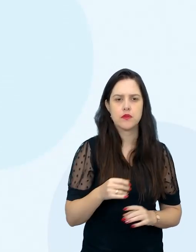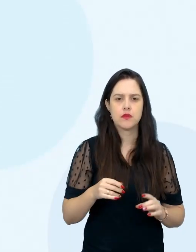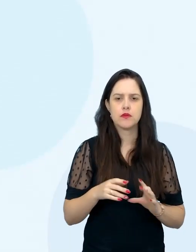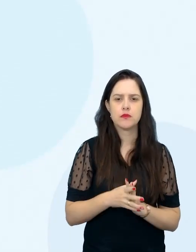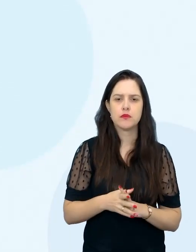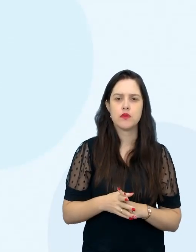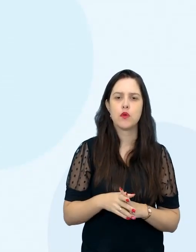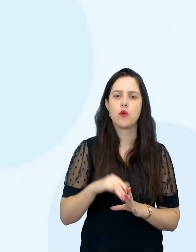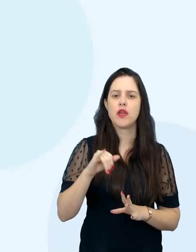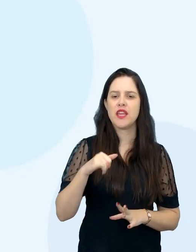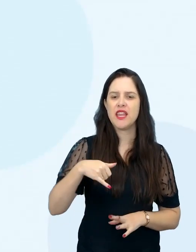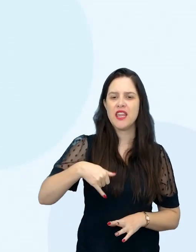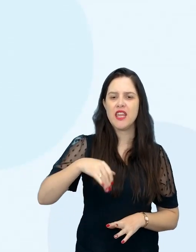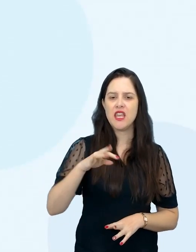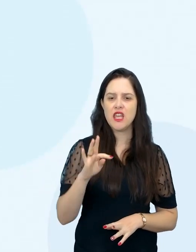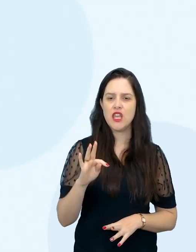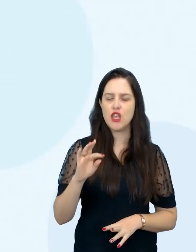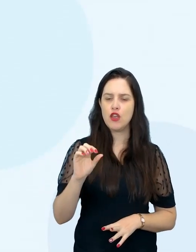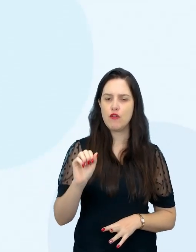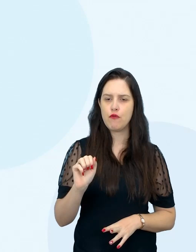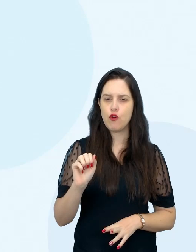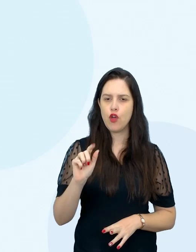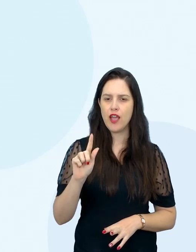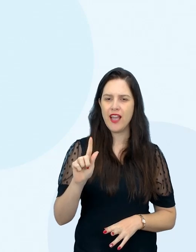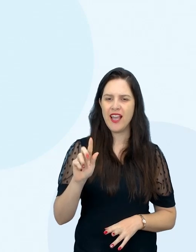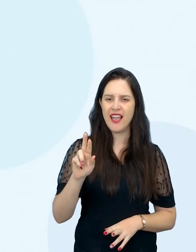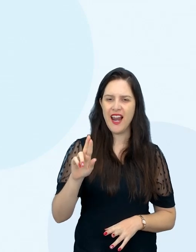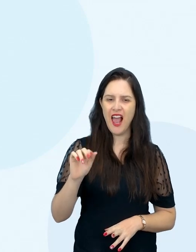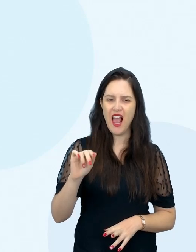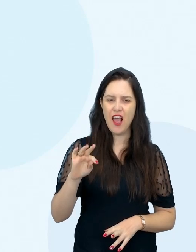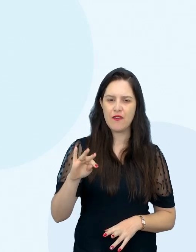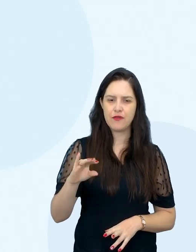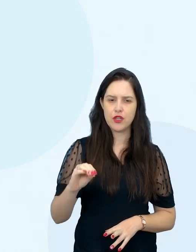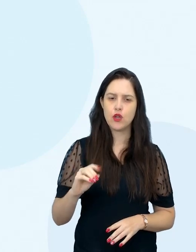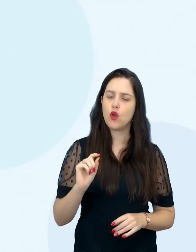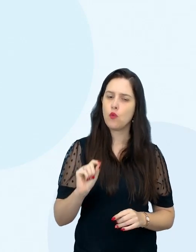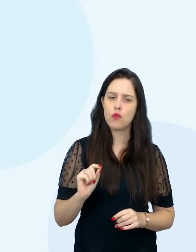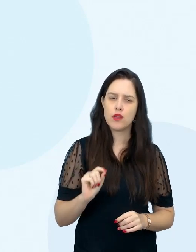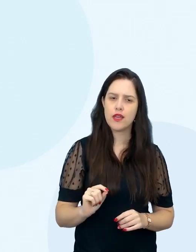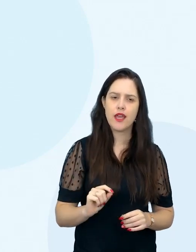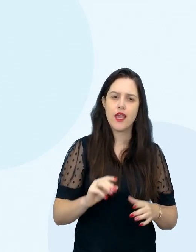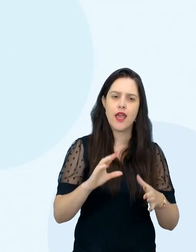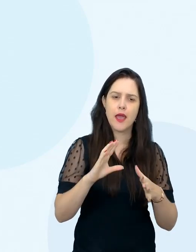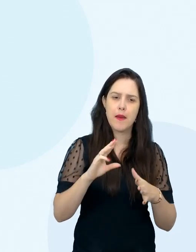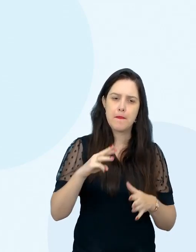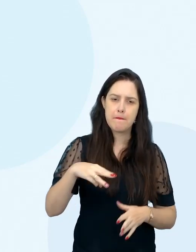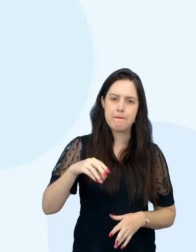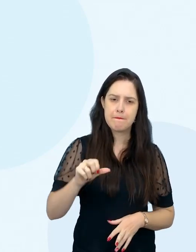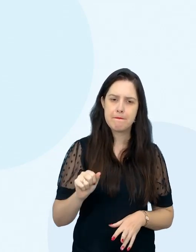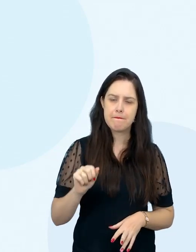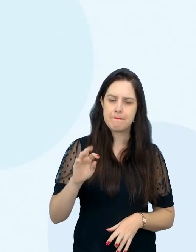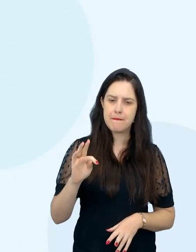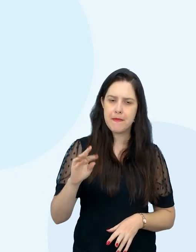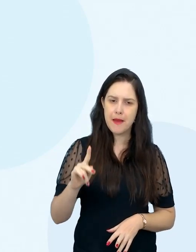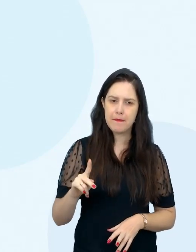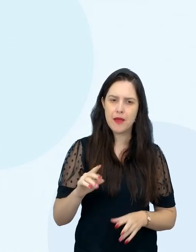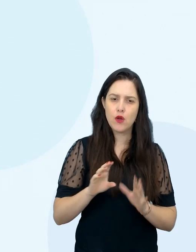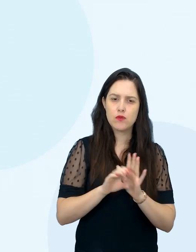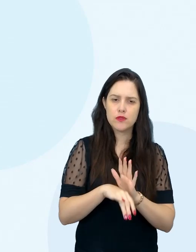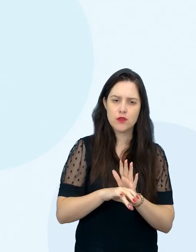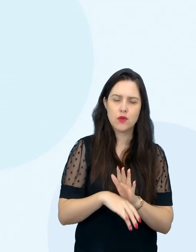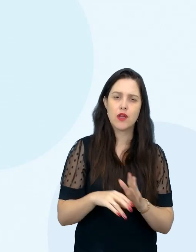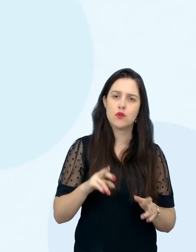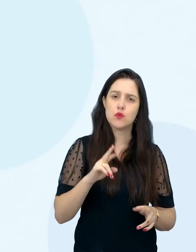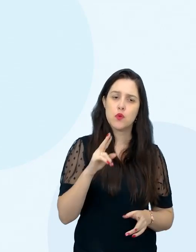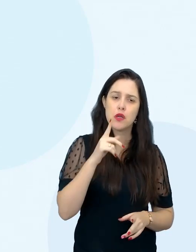tem a sistematização de algumas informações principais sobre o rio, aonde que ele nasce, quais são seus afluentes, como ele é